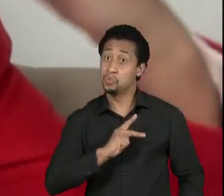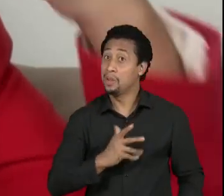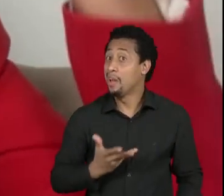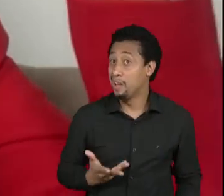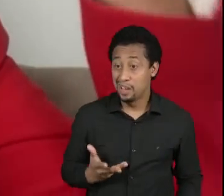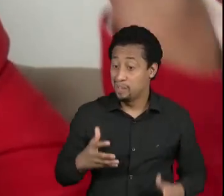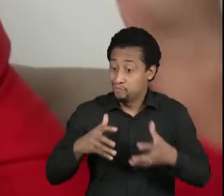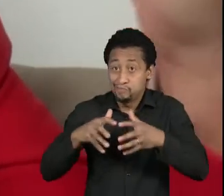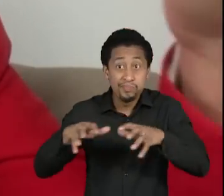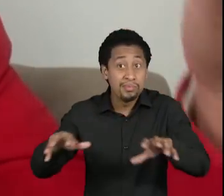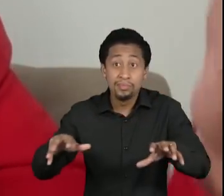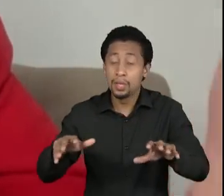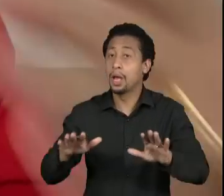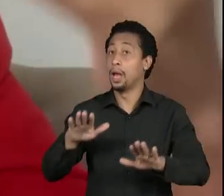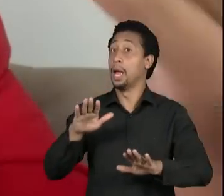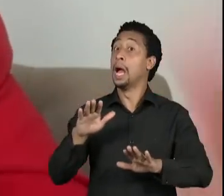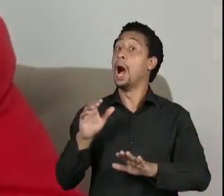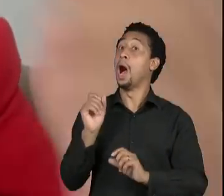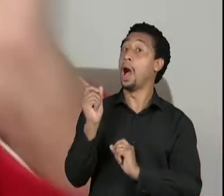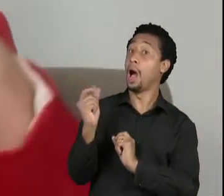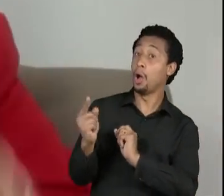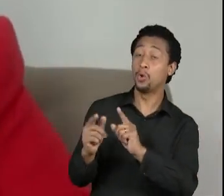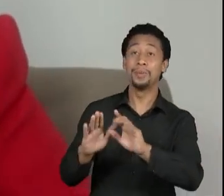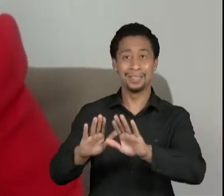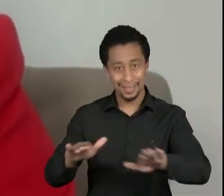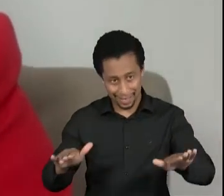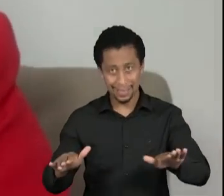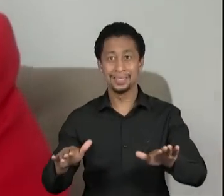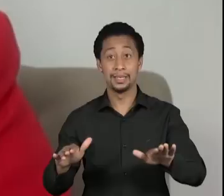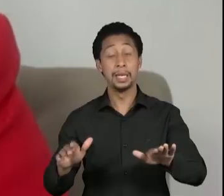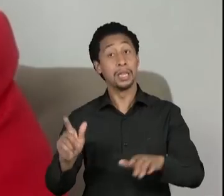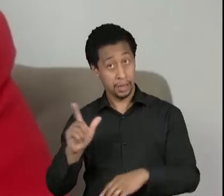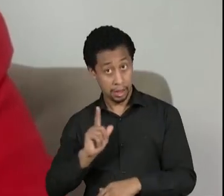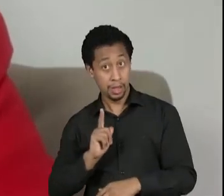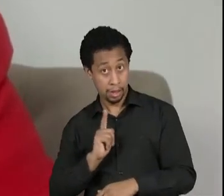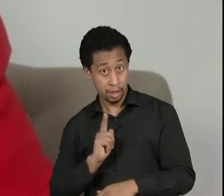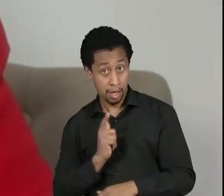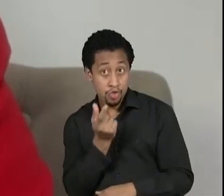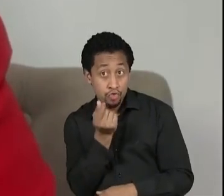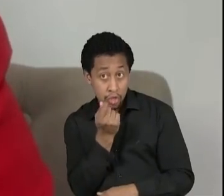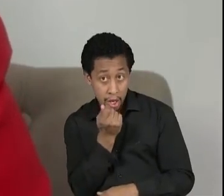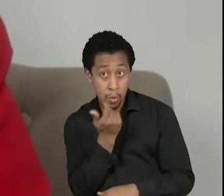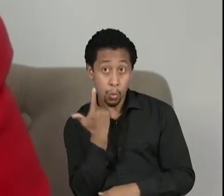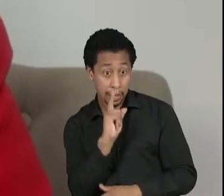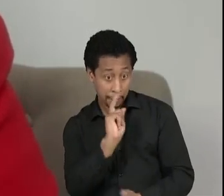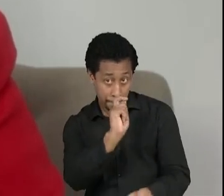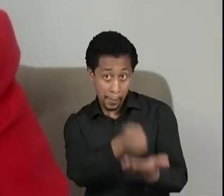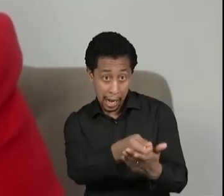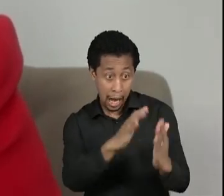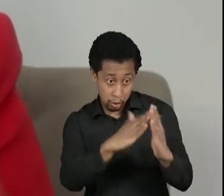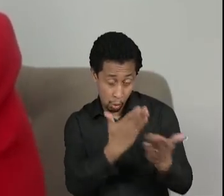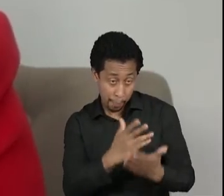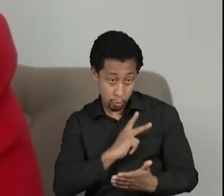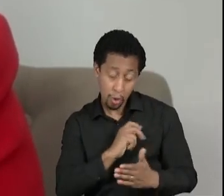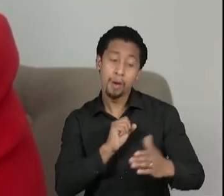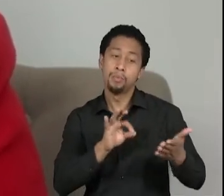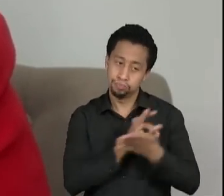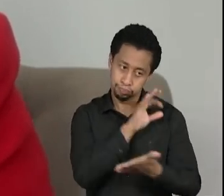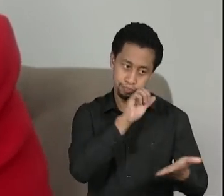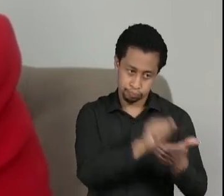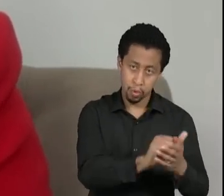que têm condições de entrar vão se matricular. Numa escola pública, outras crianças se matriculam. Será que